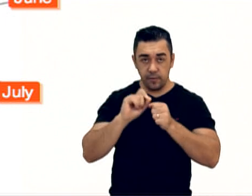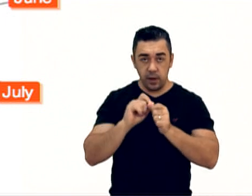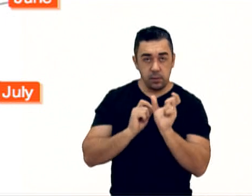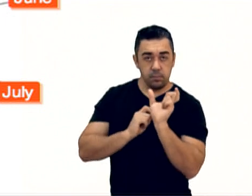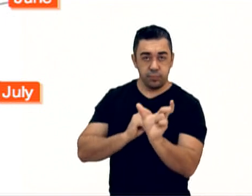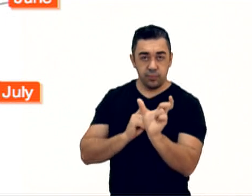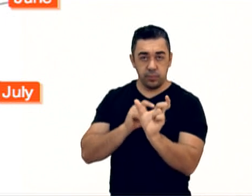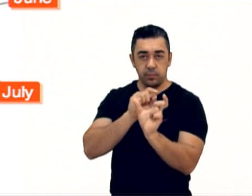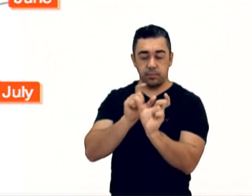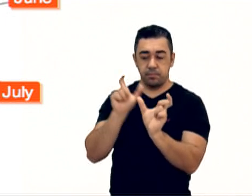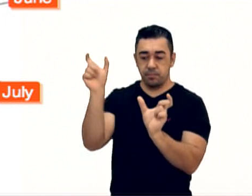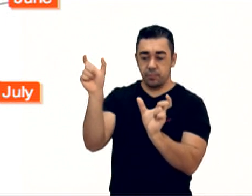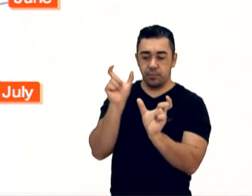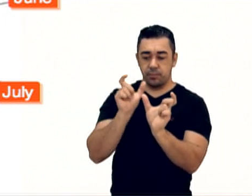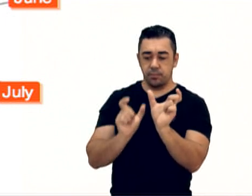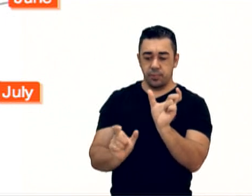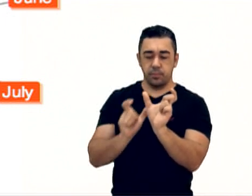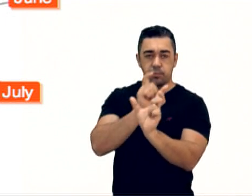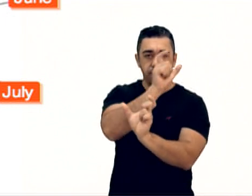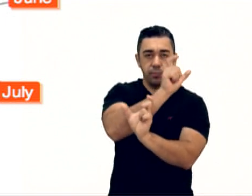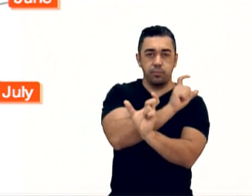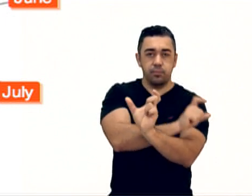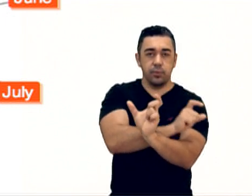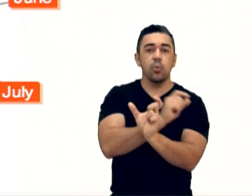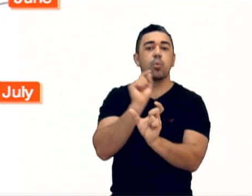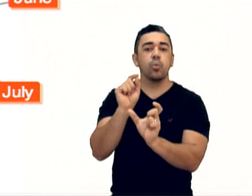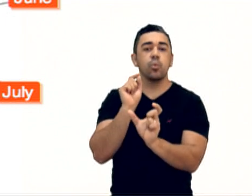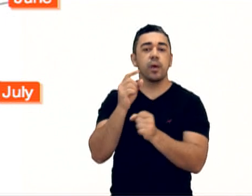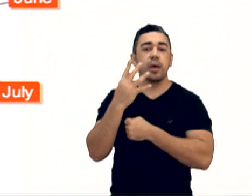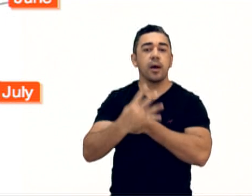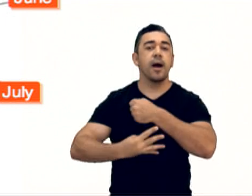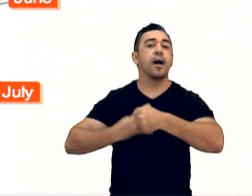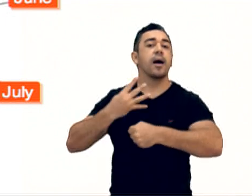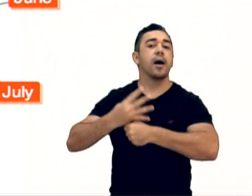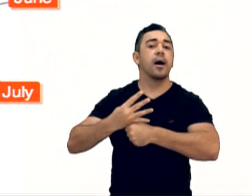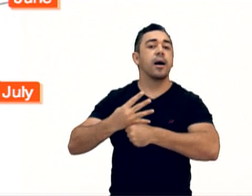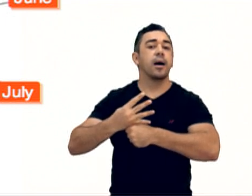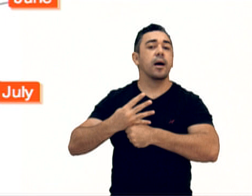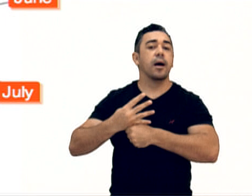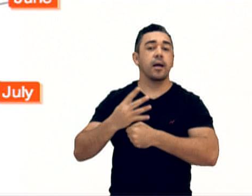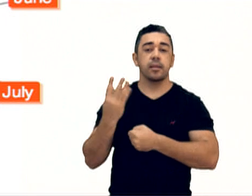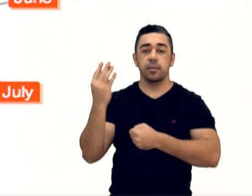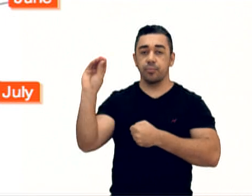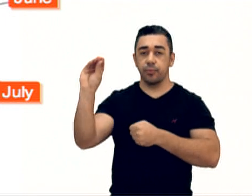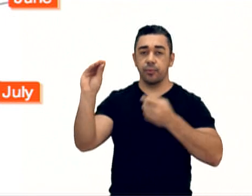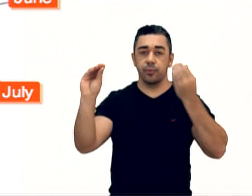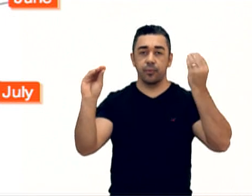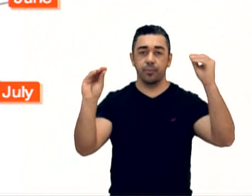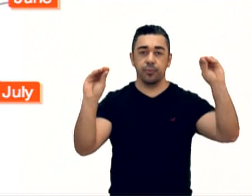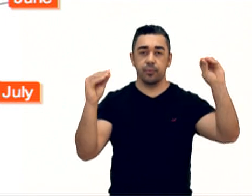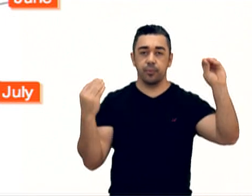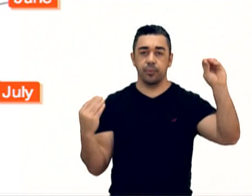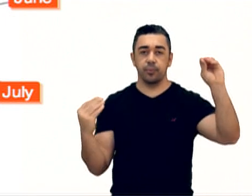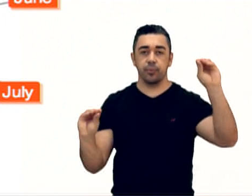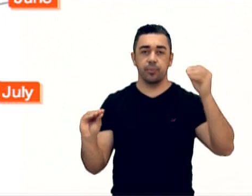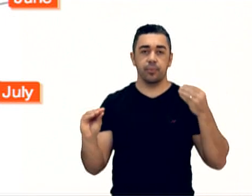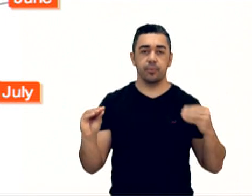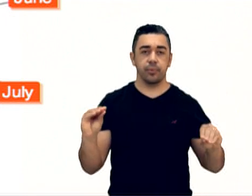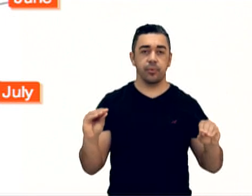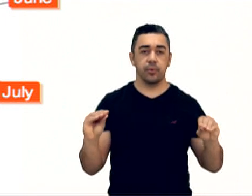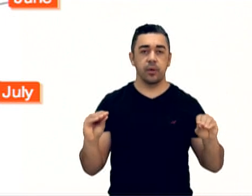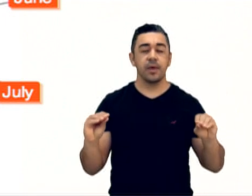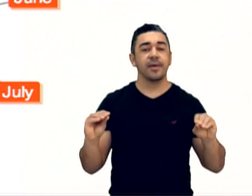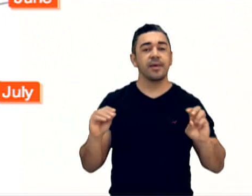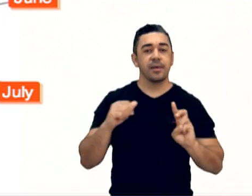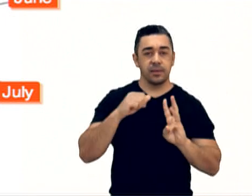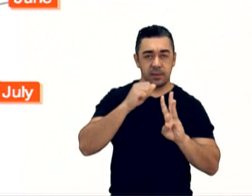map, ela separou as 4 estações. E dentro das estações, ela vinculou os meses, que são 3